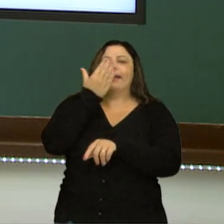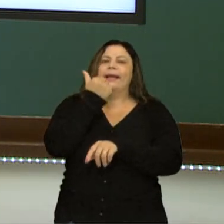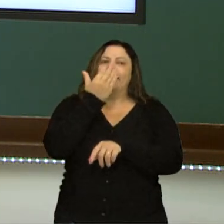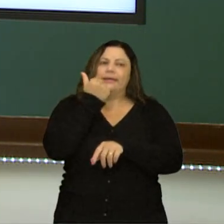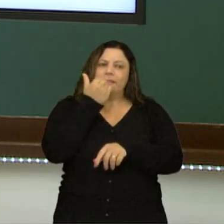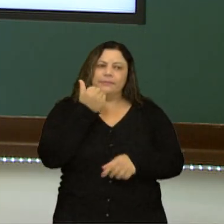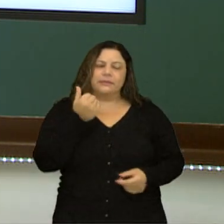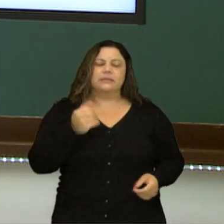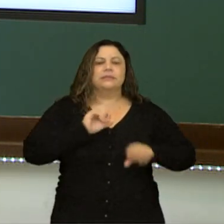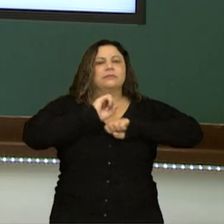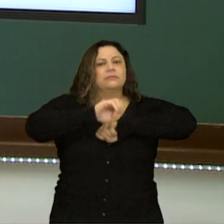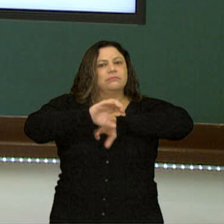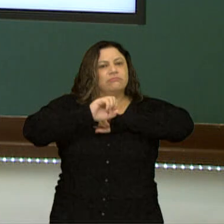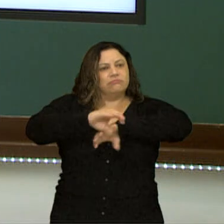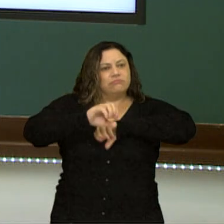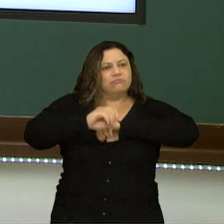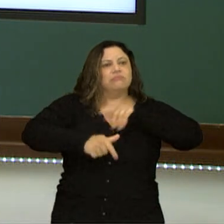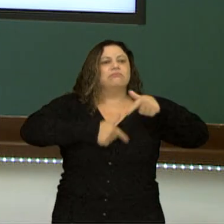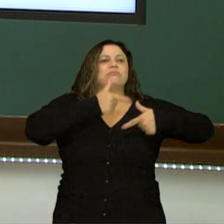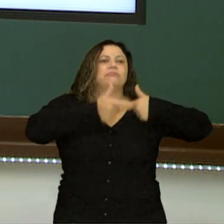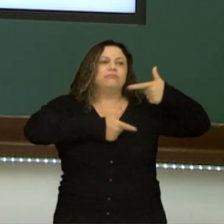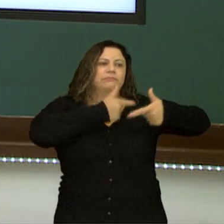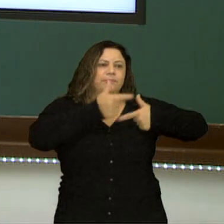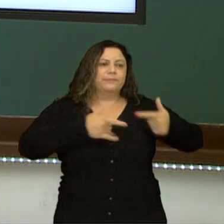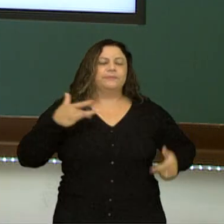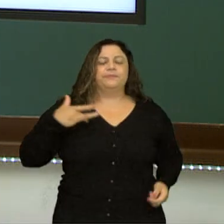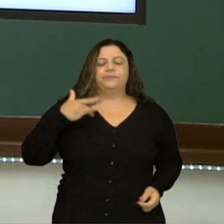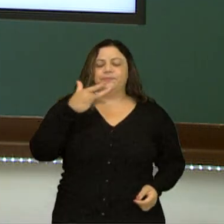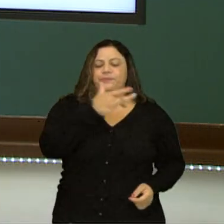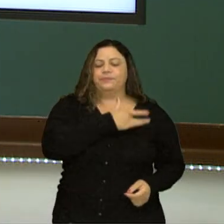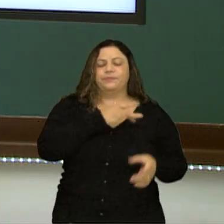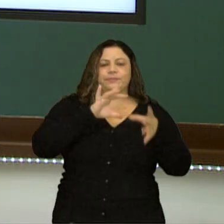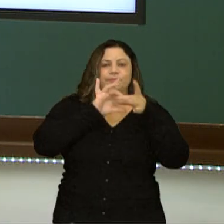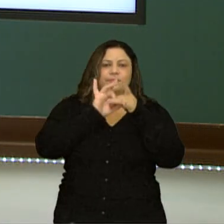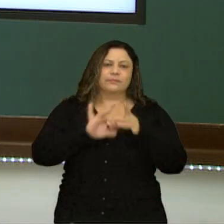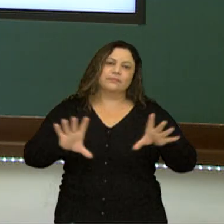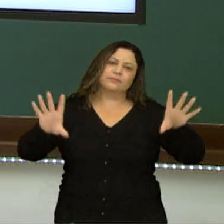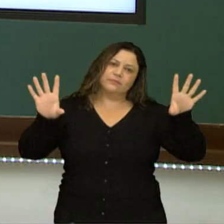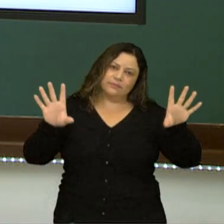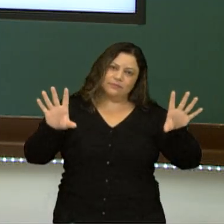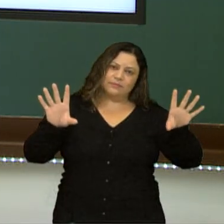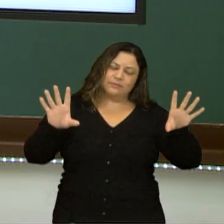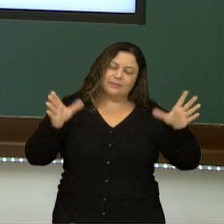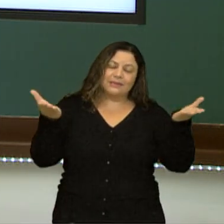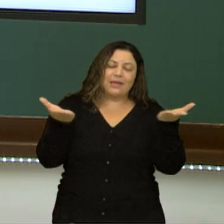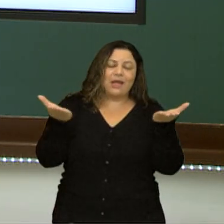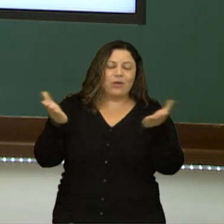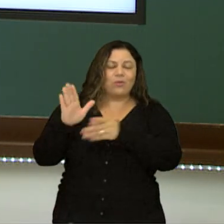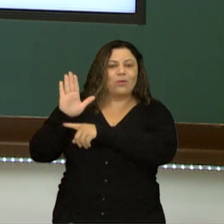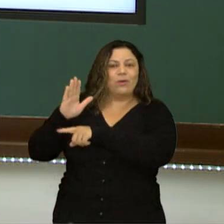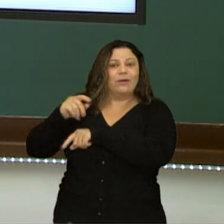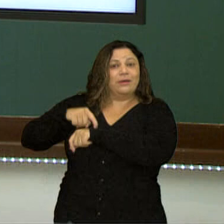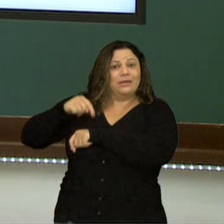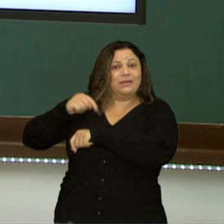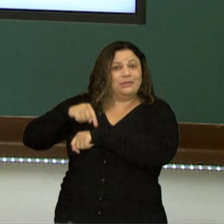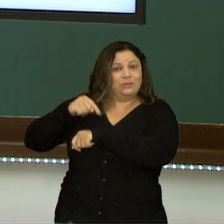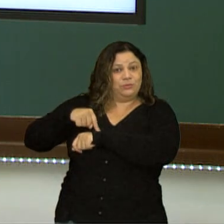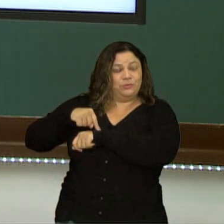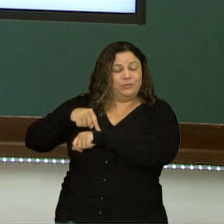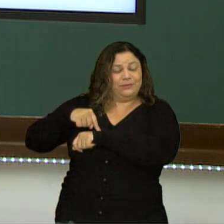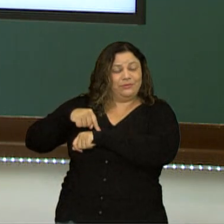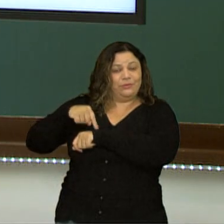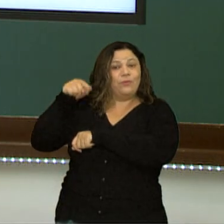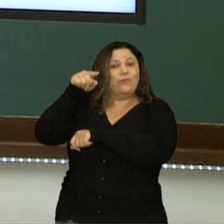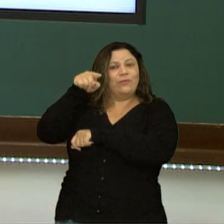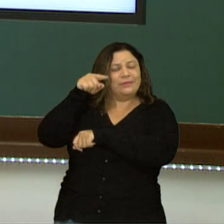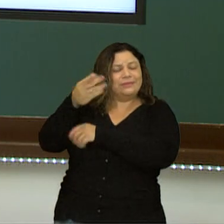alimentação, educação, trabalho, saúde e liberdade. Nesse momento, você está tendo esta